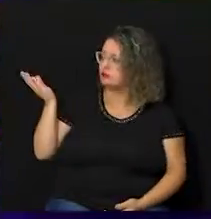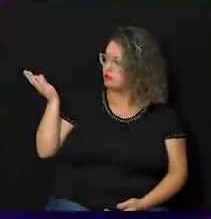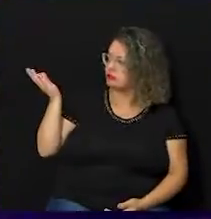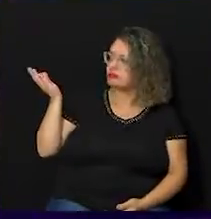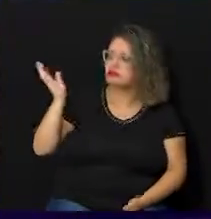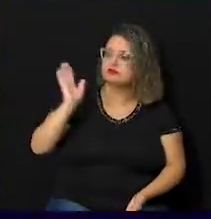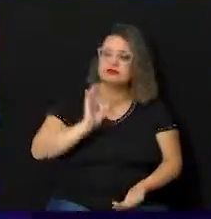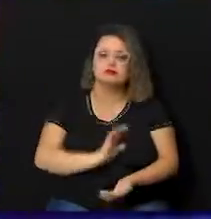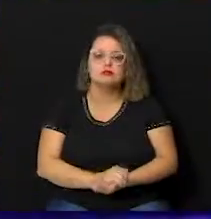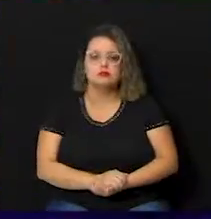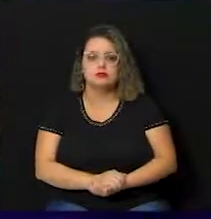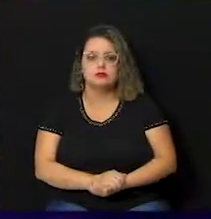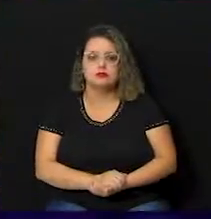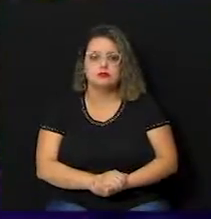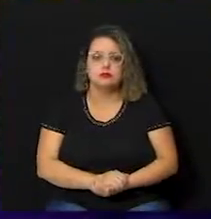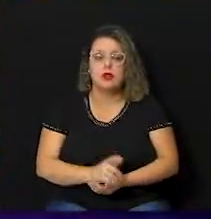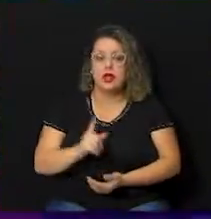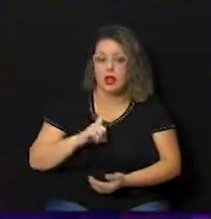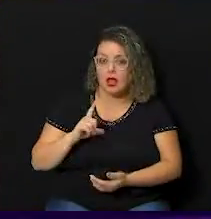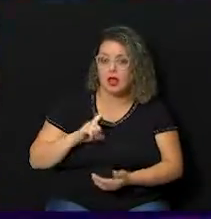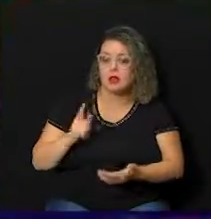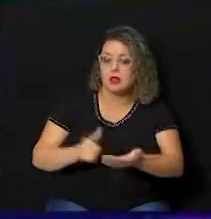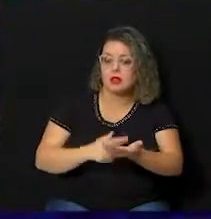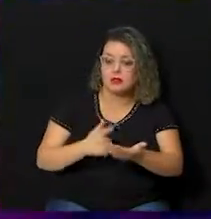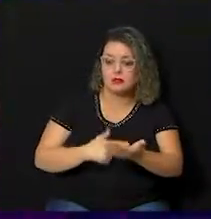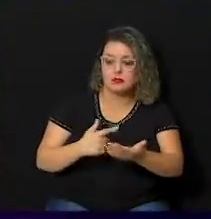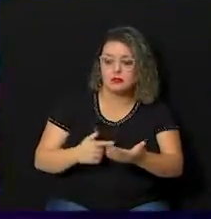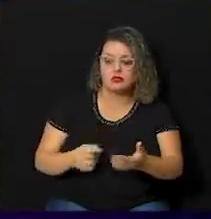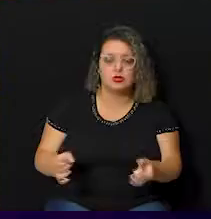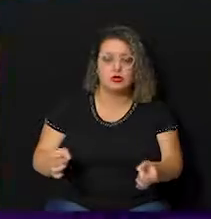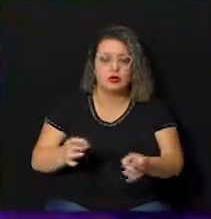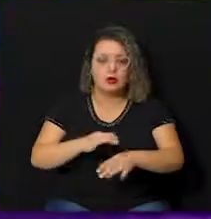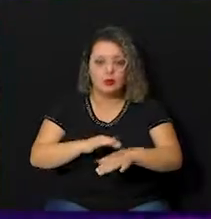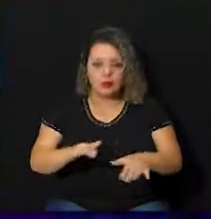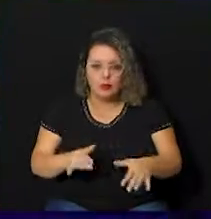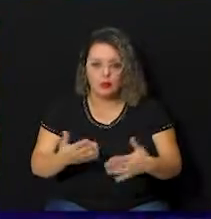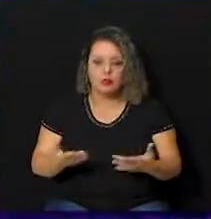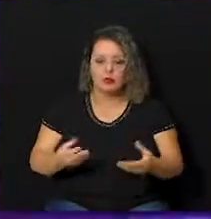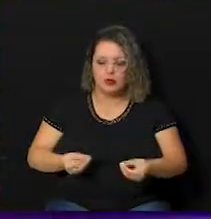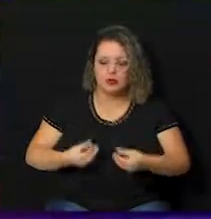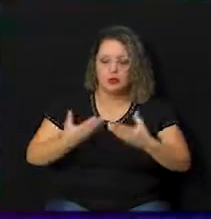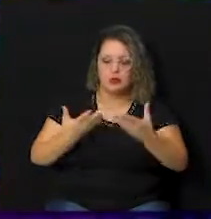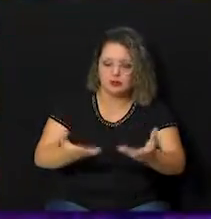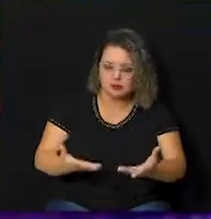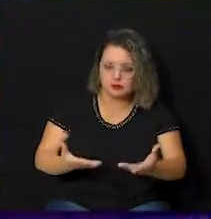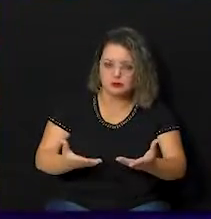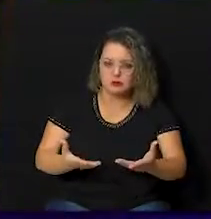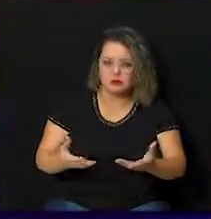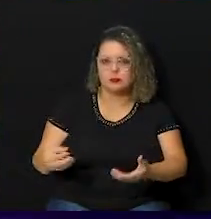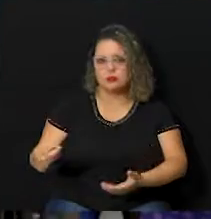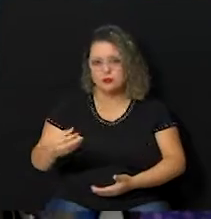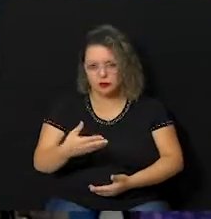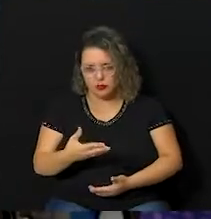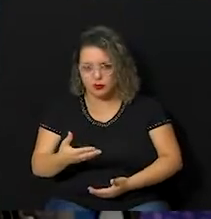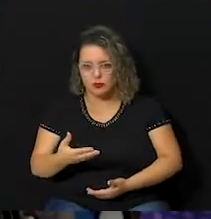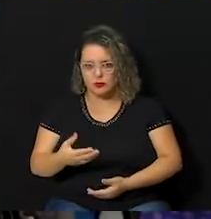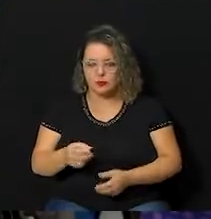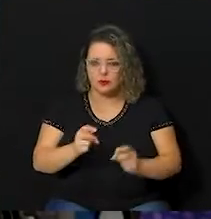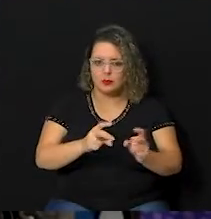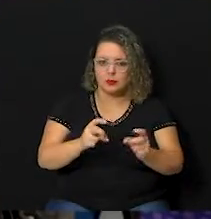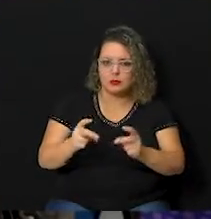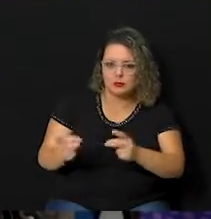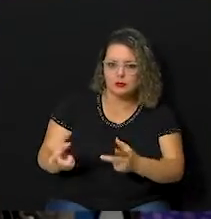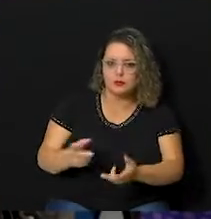editora e aí já se esgotou, ou eu preciso repor estoque direto para a editora, né? Pretendo fazer um estoque novo.